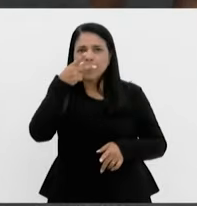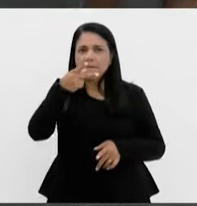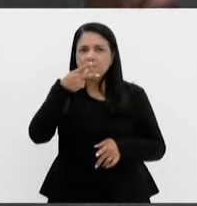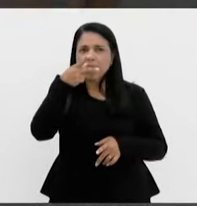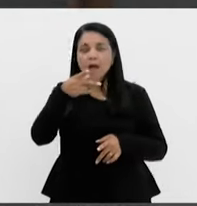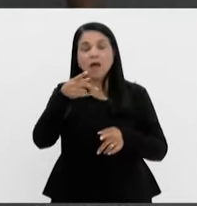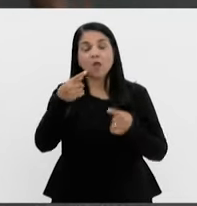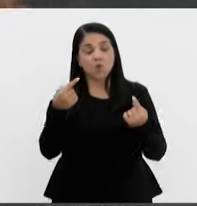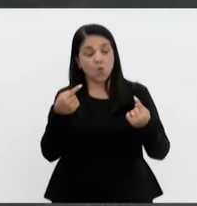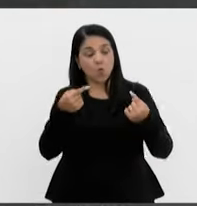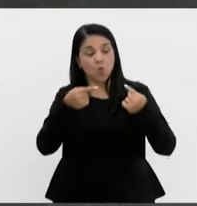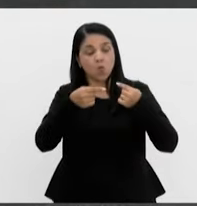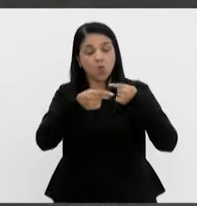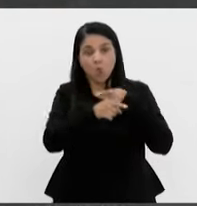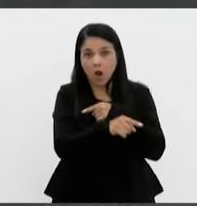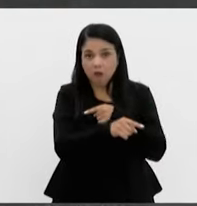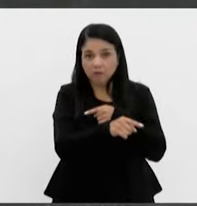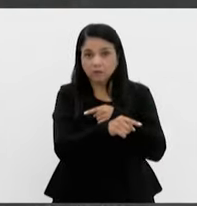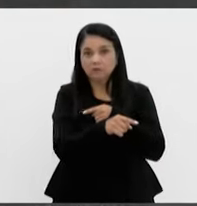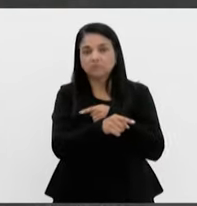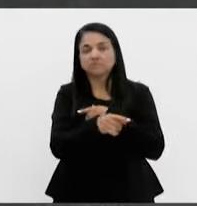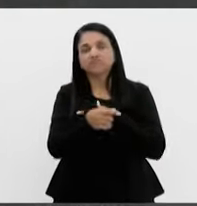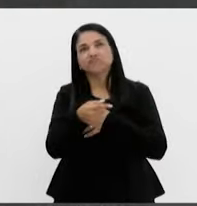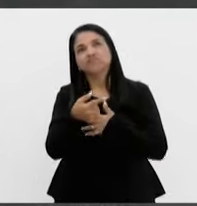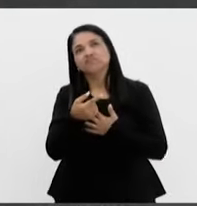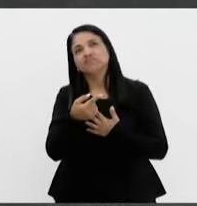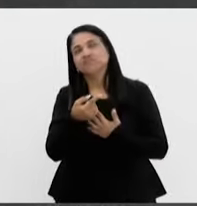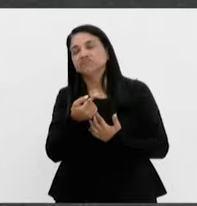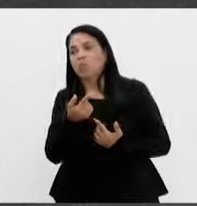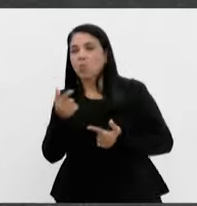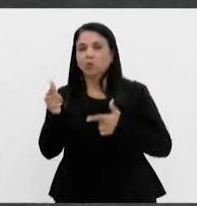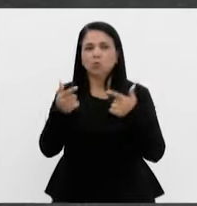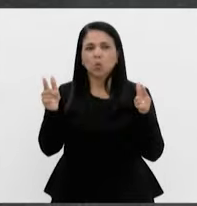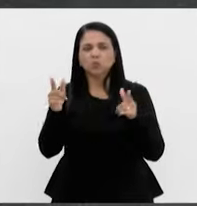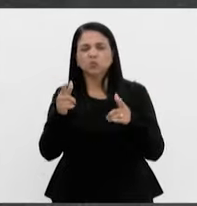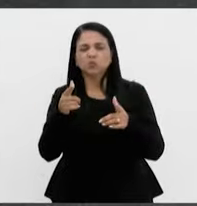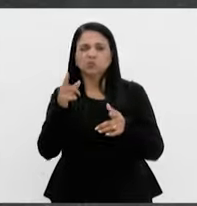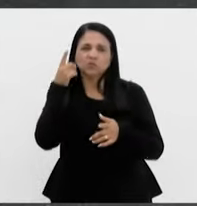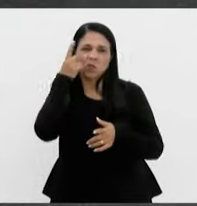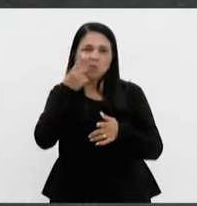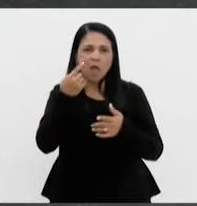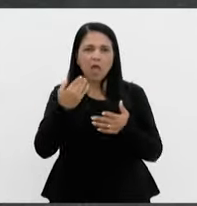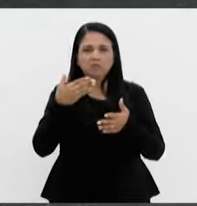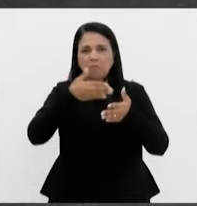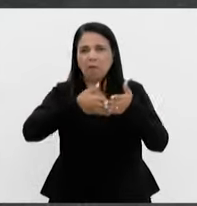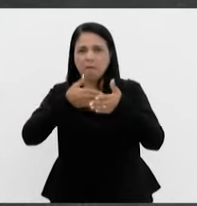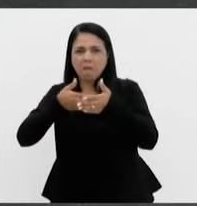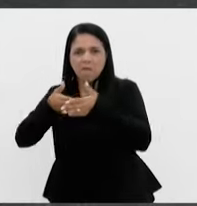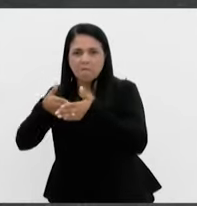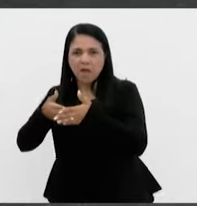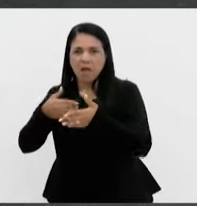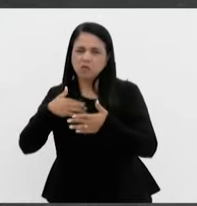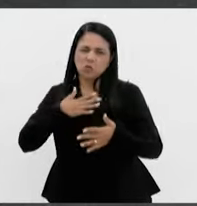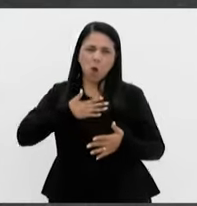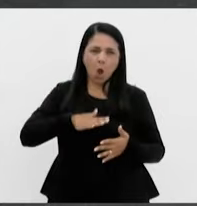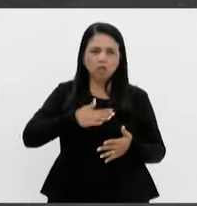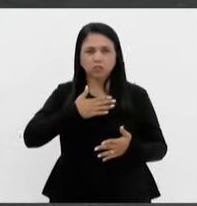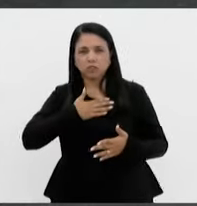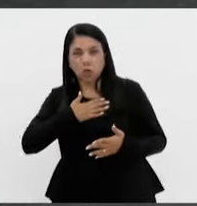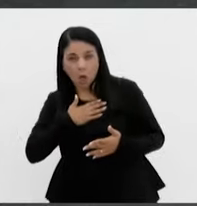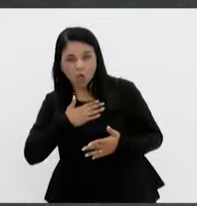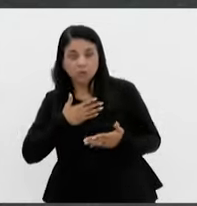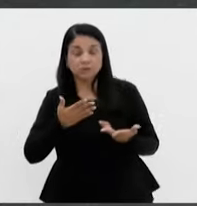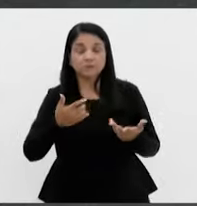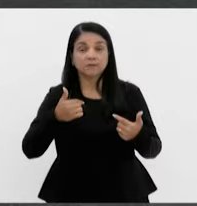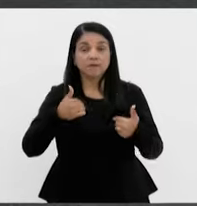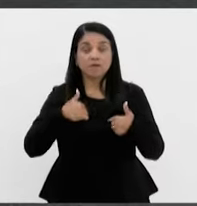ao contrário de Deputados que ficam querendo obstruir quando gostam quando não gostam eu acho como Deputado Luiz Paulo que a